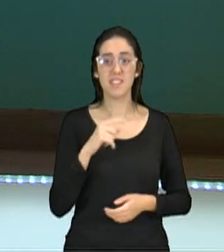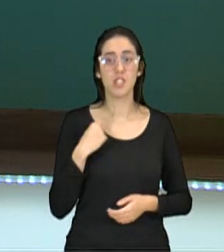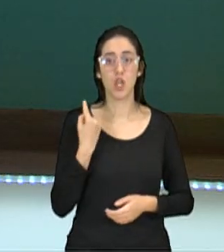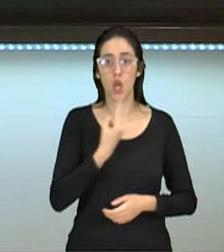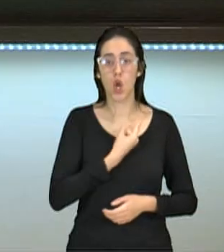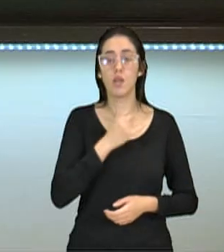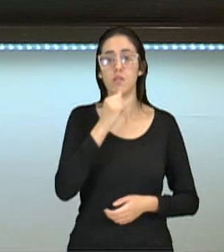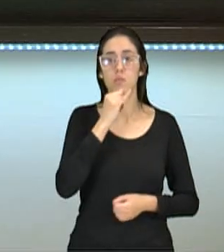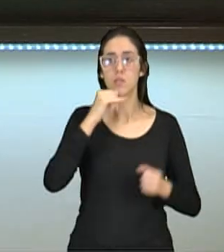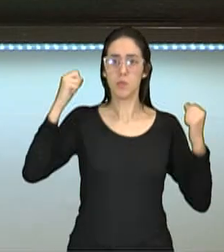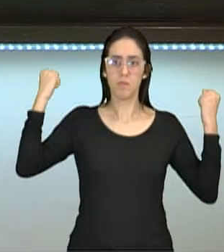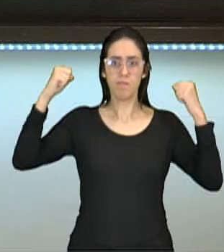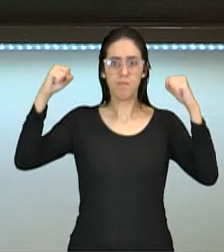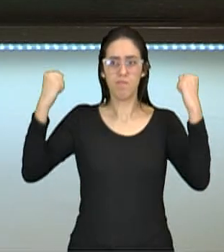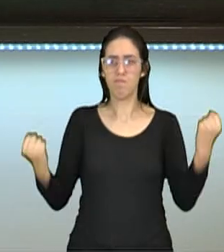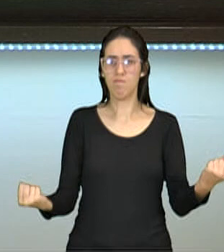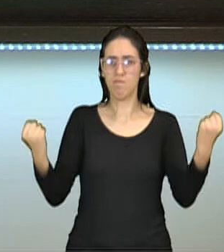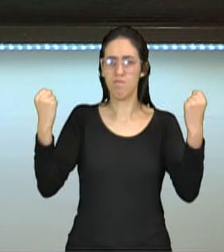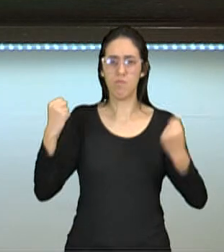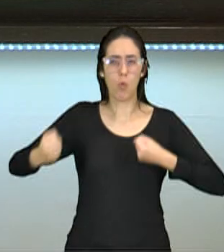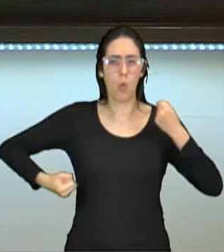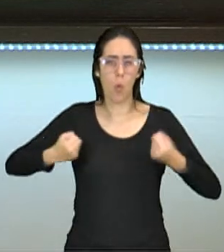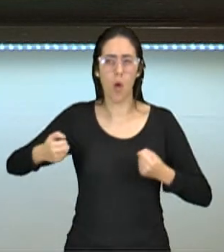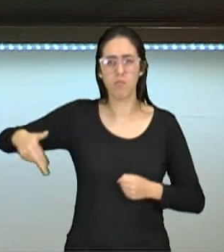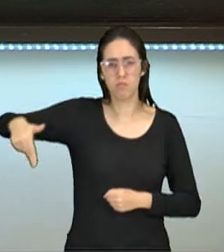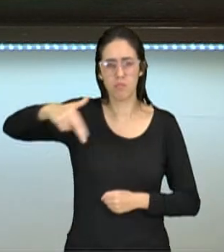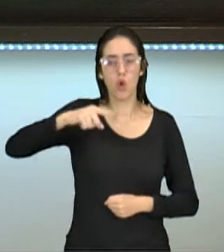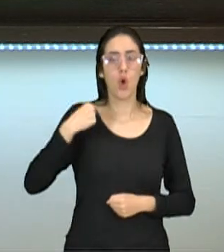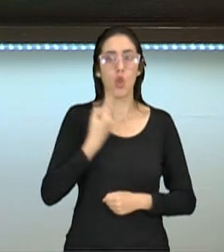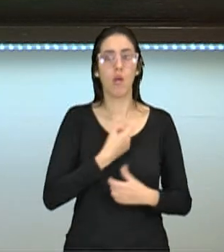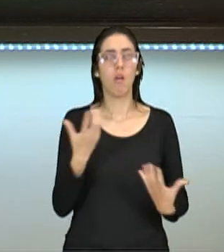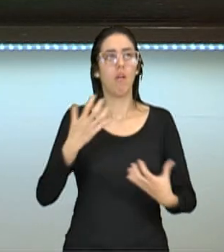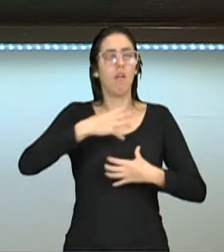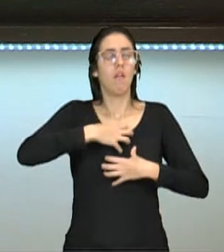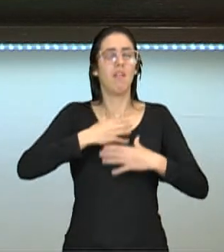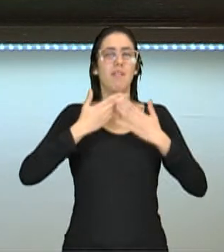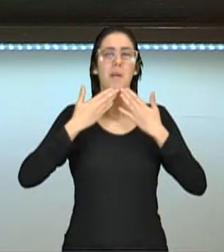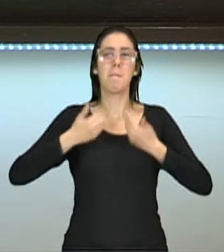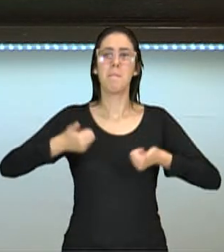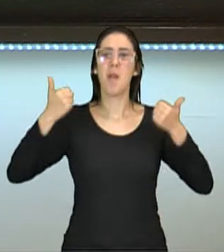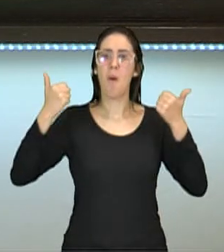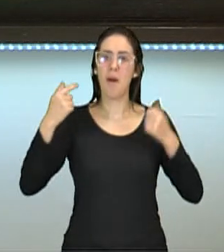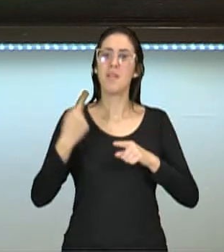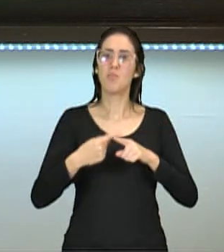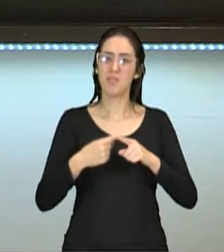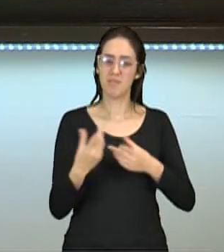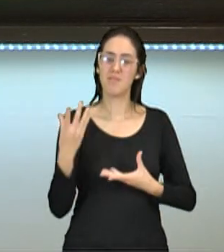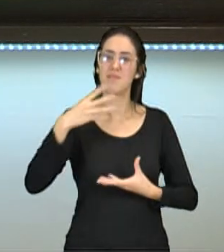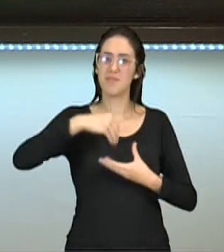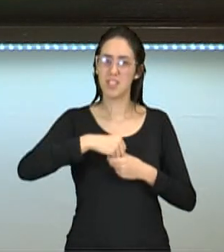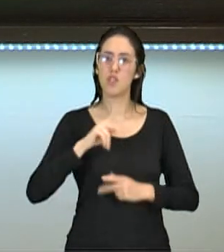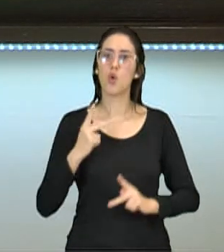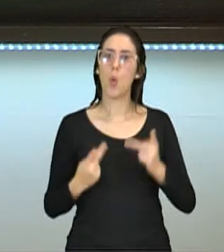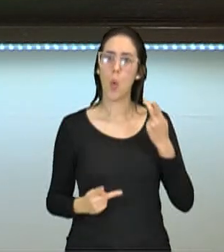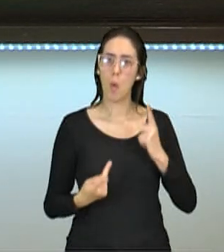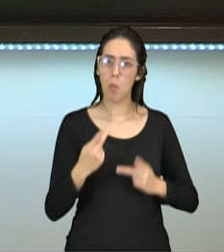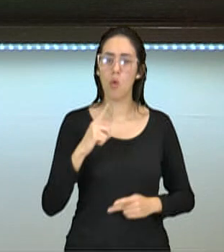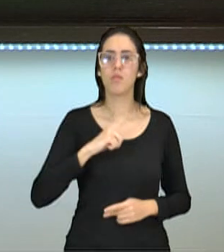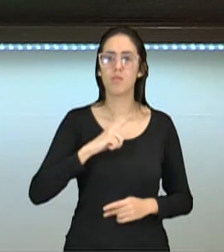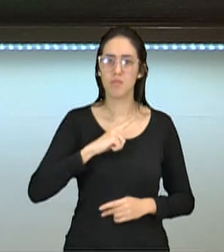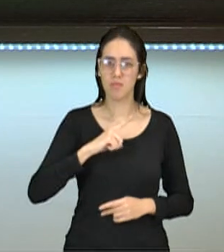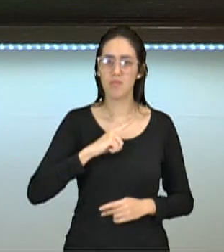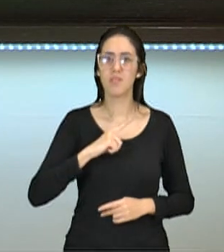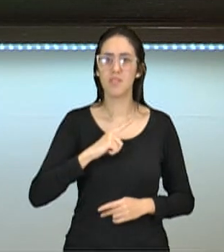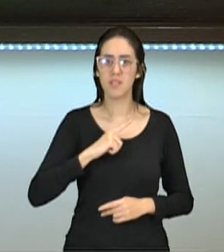exemplo, uma atividade física, nós nos sentimos melhor depois, porque ela mexe com a parte hormonal. Nós